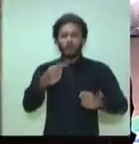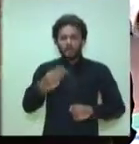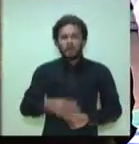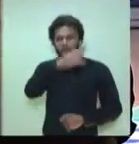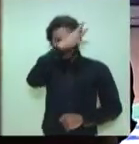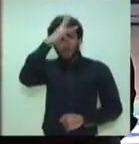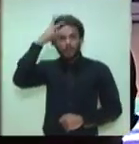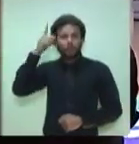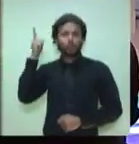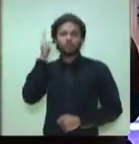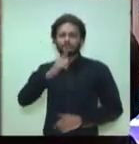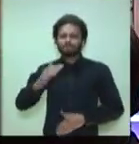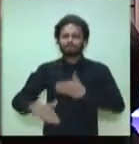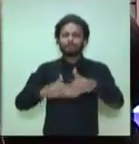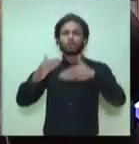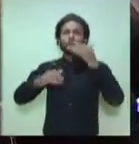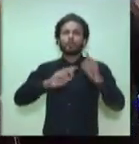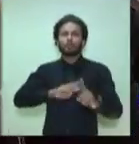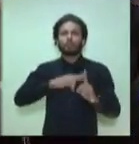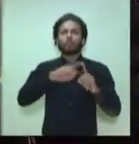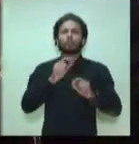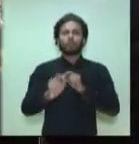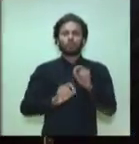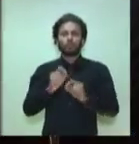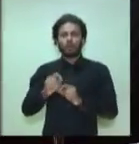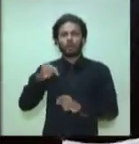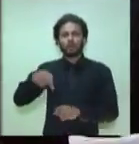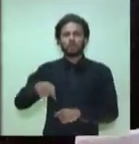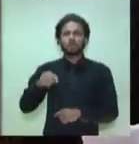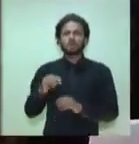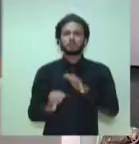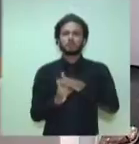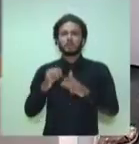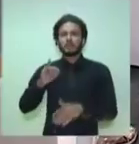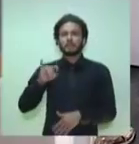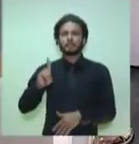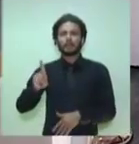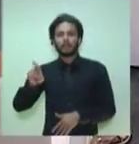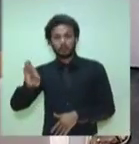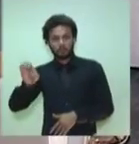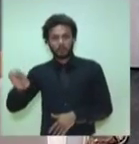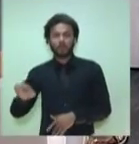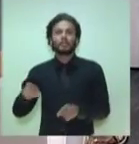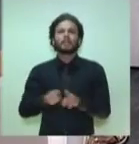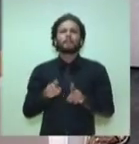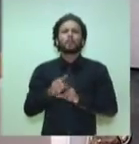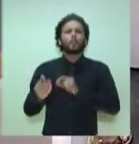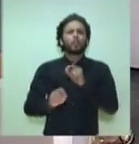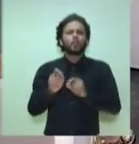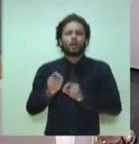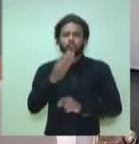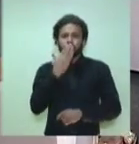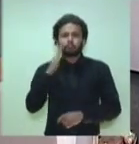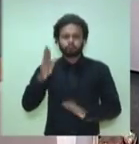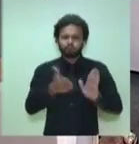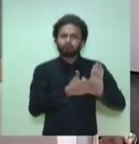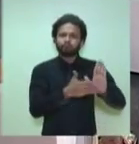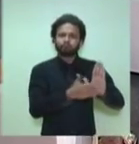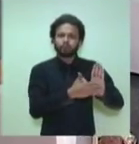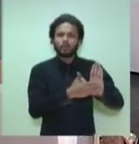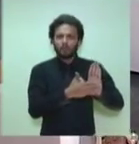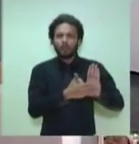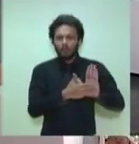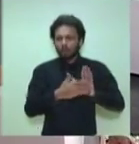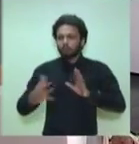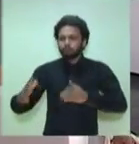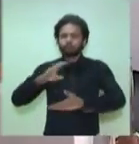pudesse alcançar esses índices do IDEB. Mas mais do que isso, quero aproveitar para firmar compromissos com esses professores e professoras. Eu